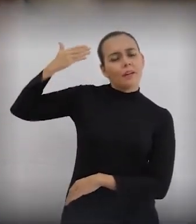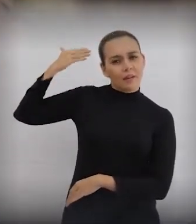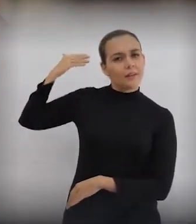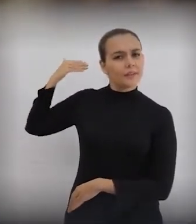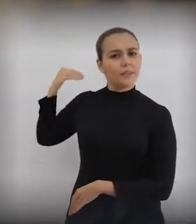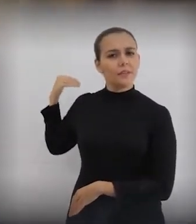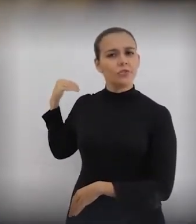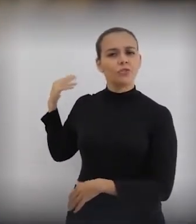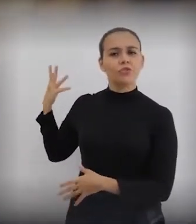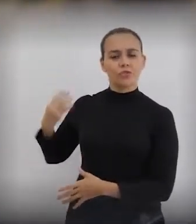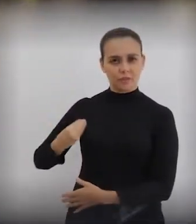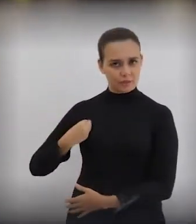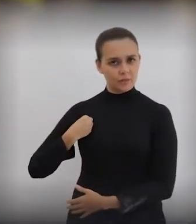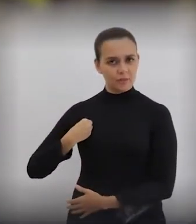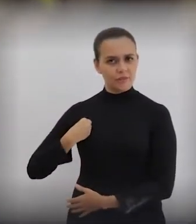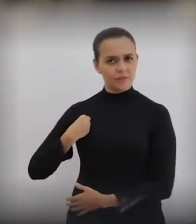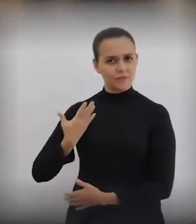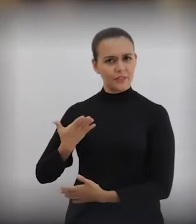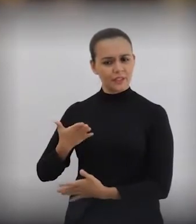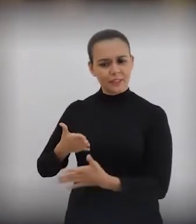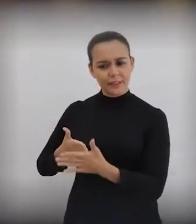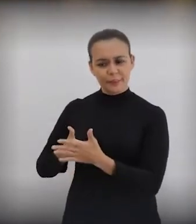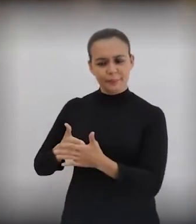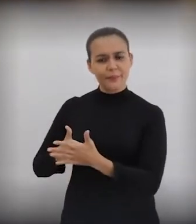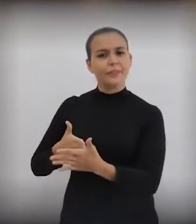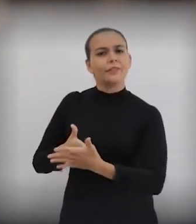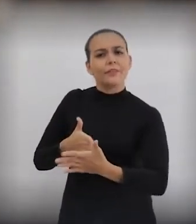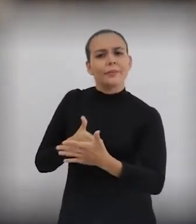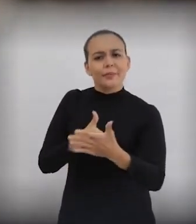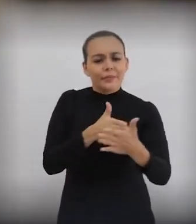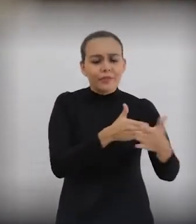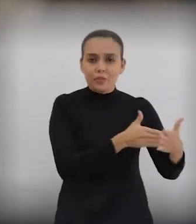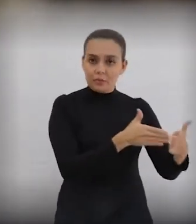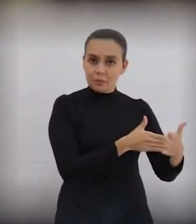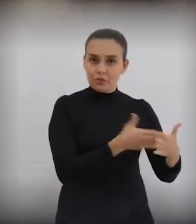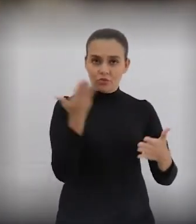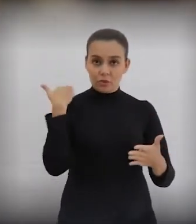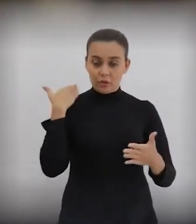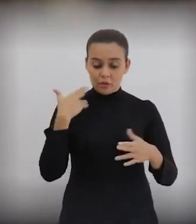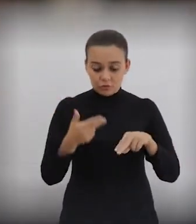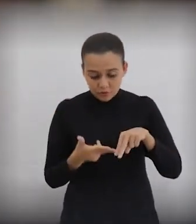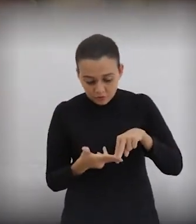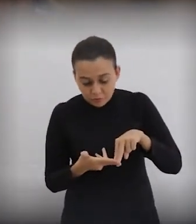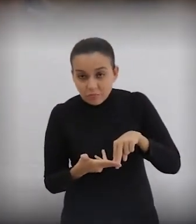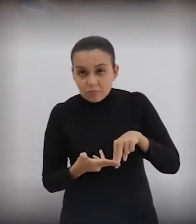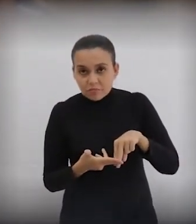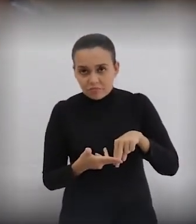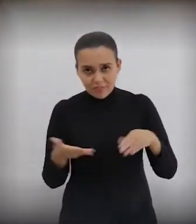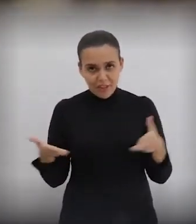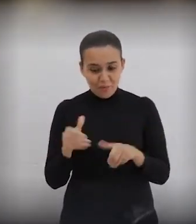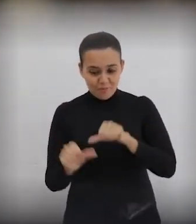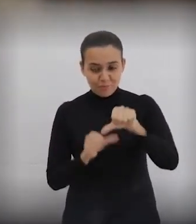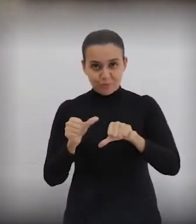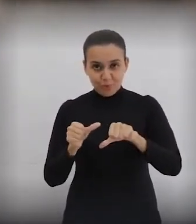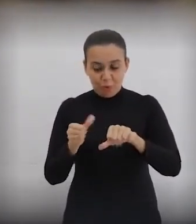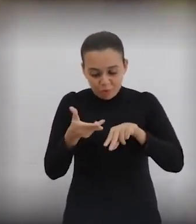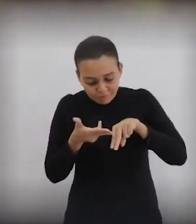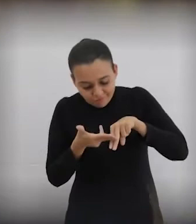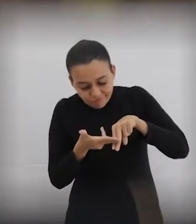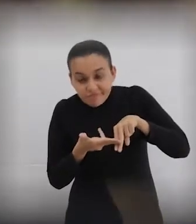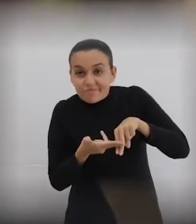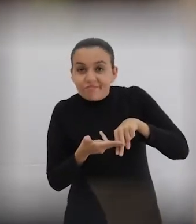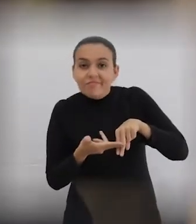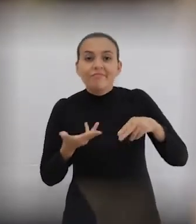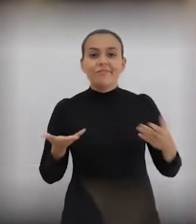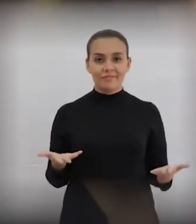ritos de passagem muito estritos, né? O menino passava a usar calça comprida. Agora todo mundo usa bermuda até morrer, né? Mas assim,